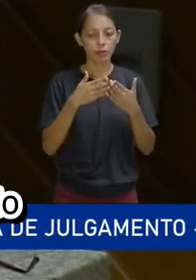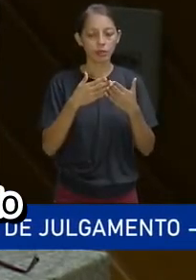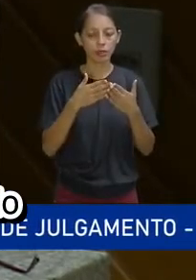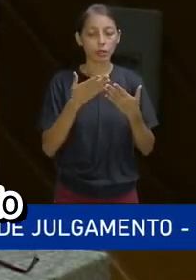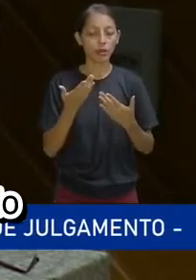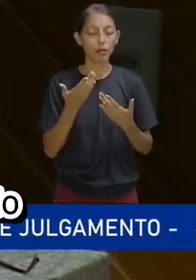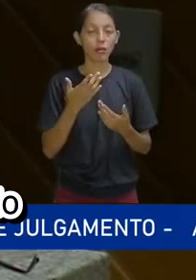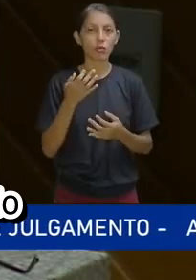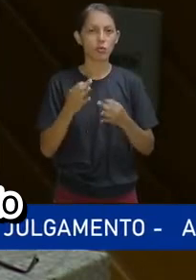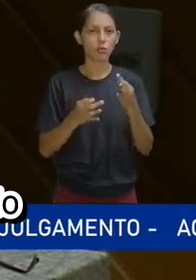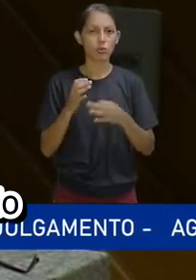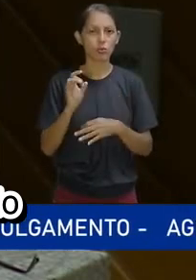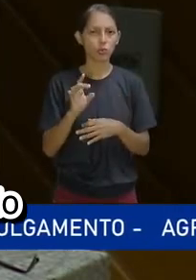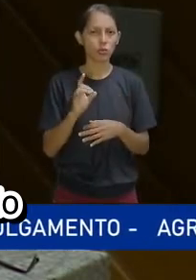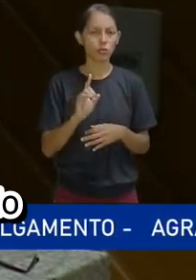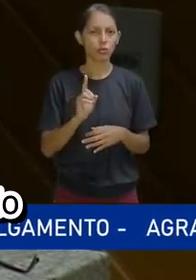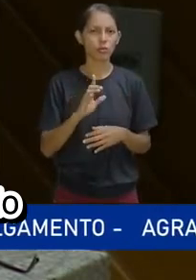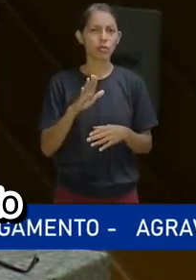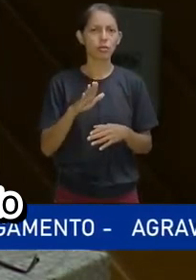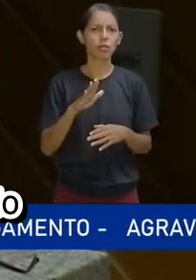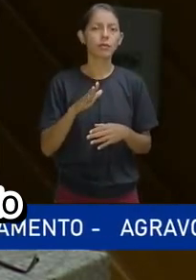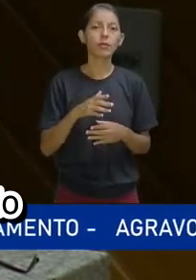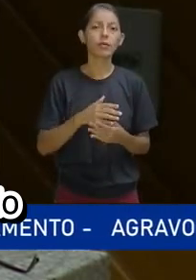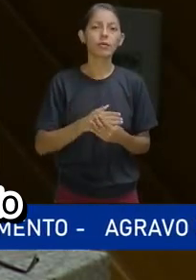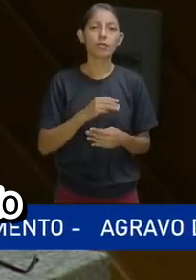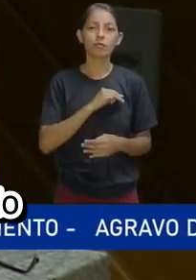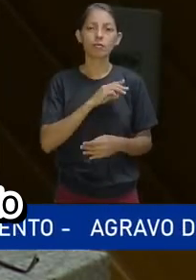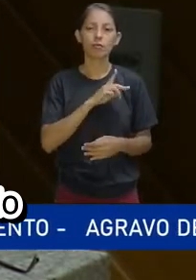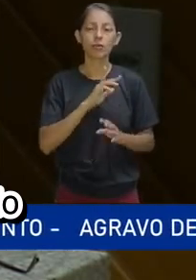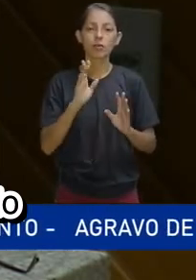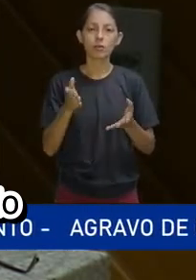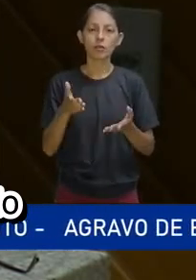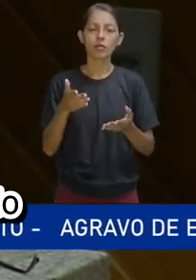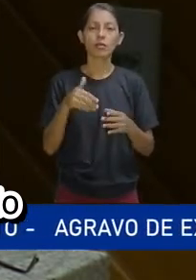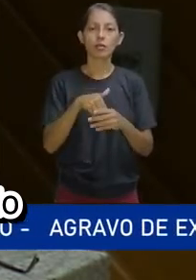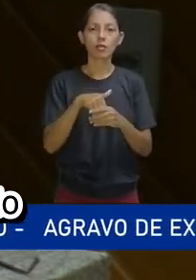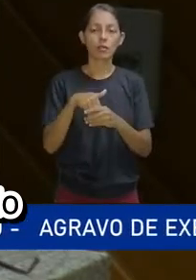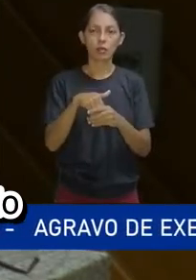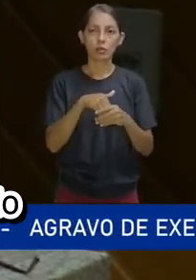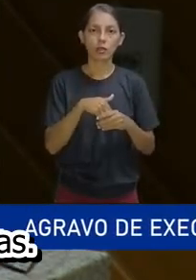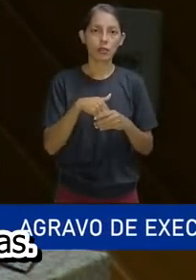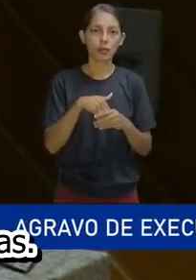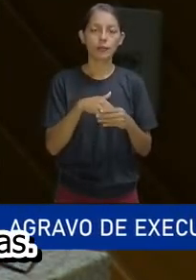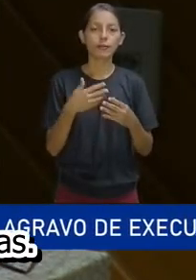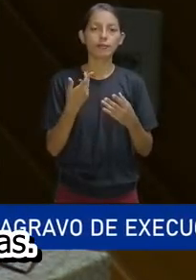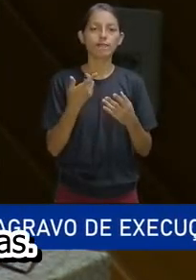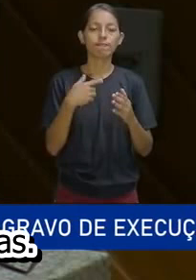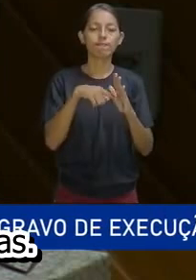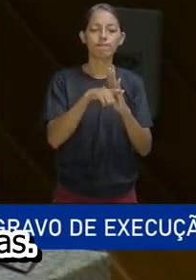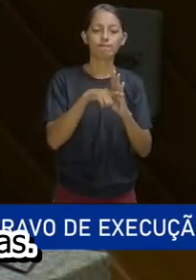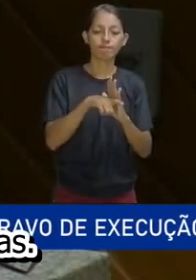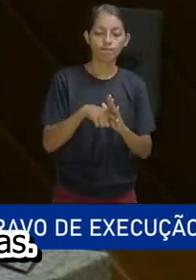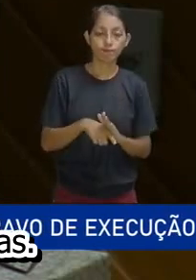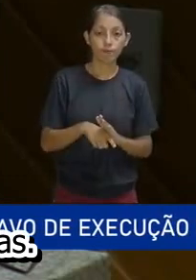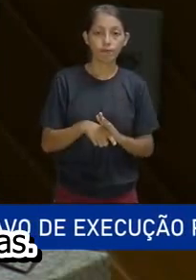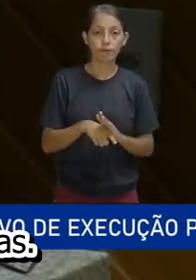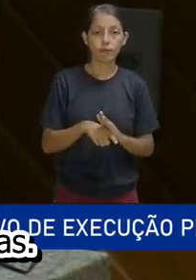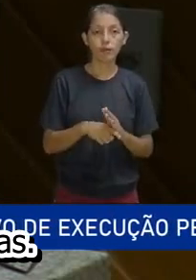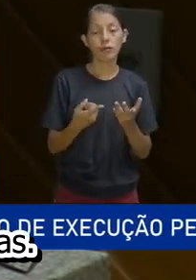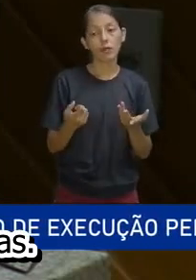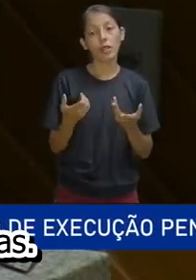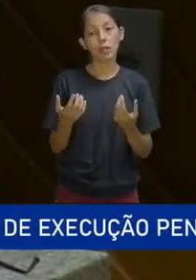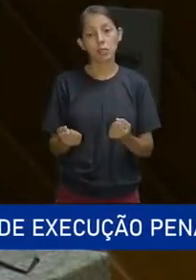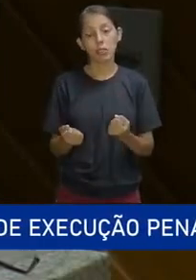Judiciário, mas diretamente ao seu proponente, o Ministério Público Eleitoral, a quem caberá analisá-lo e, se for o caso, anuir com as